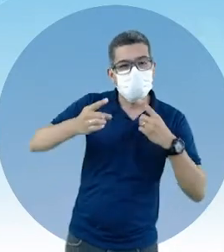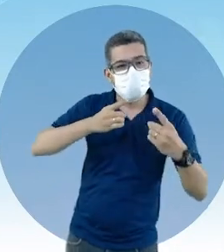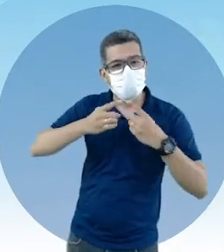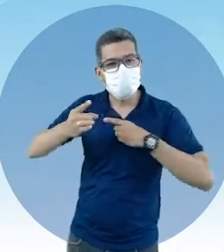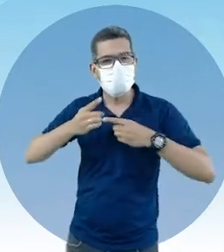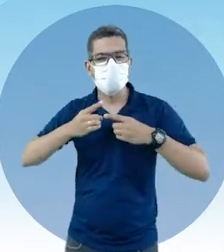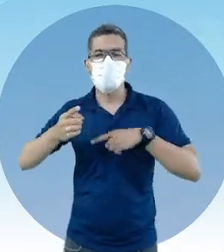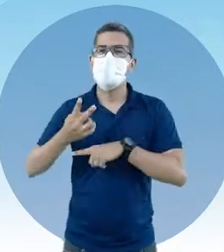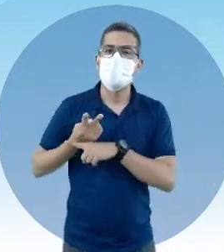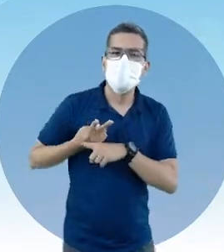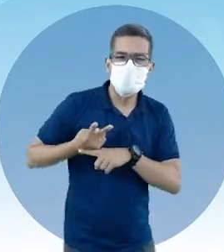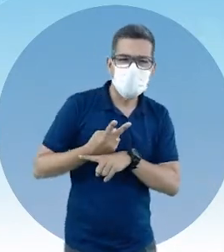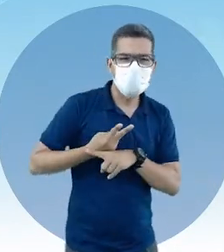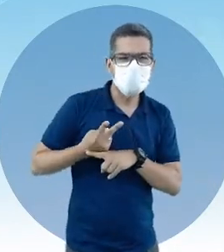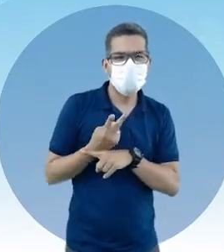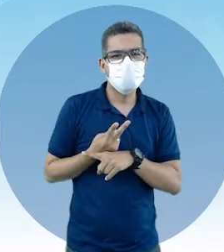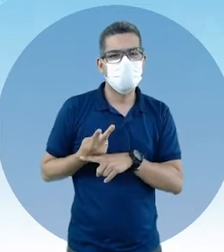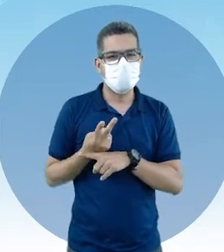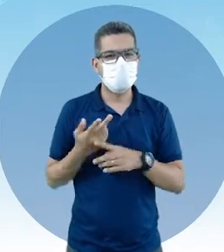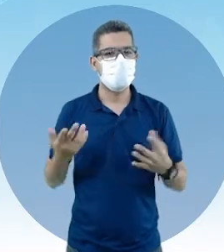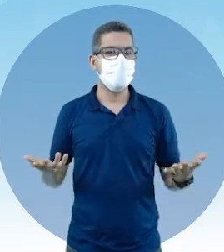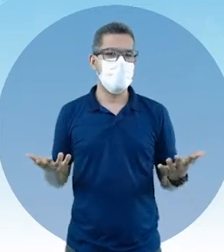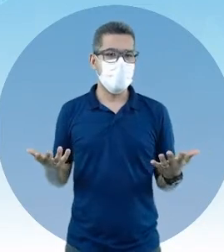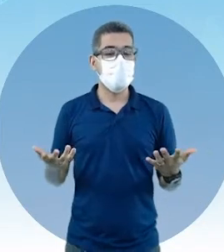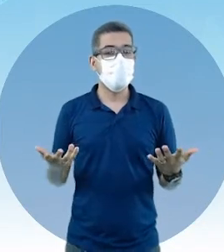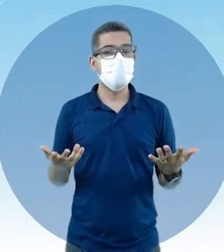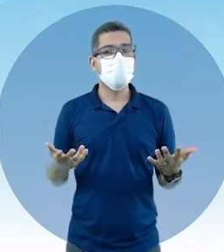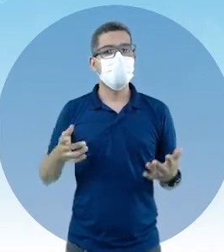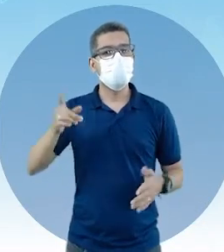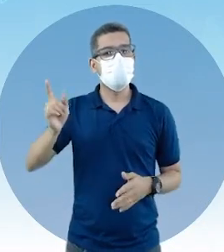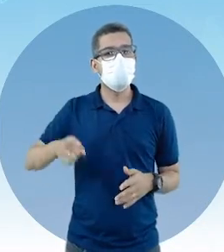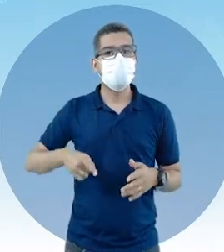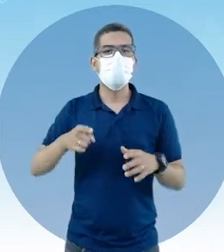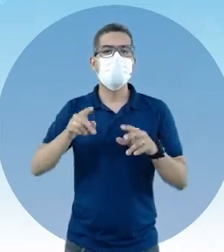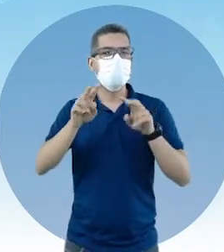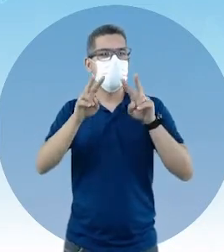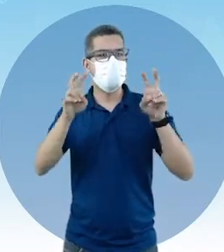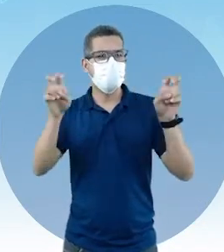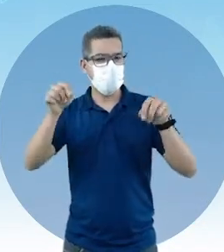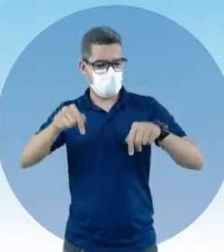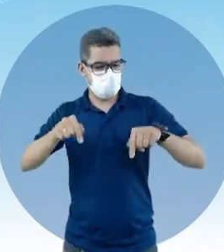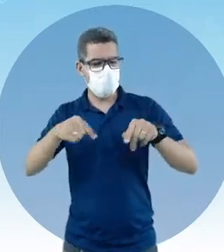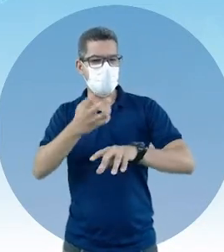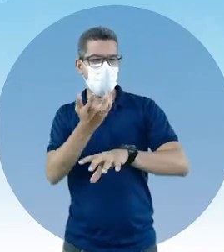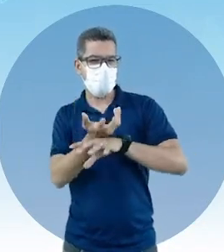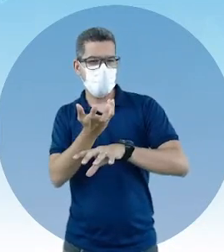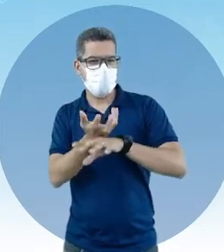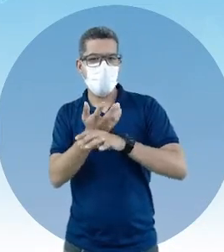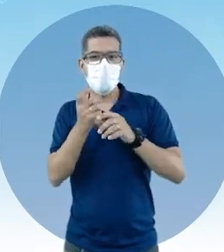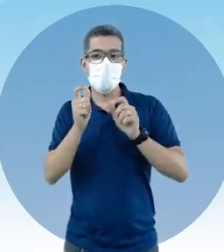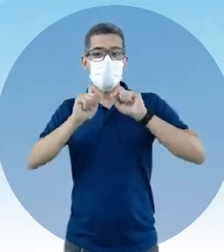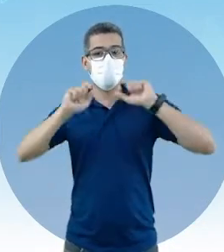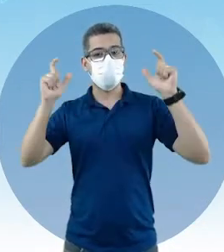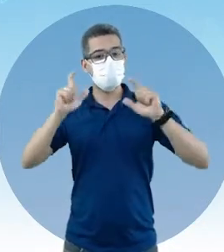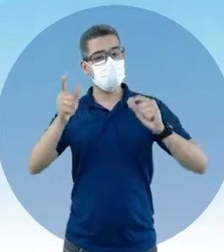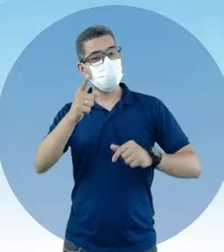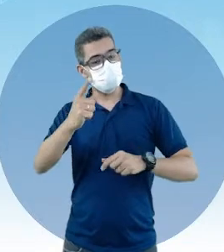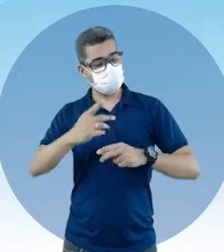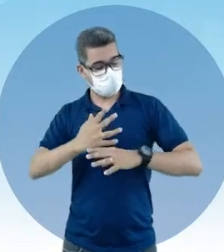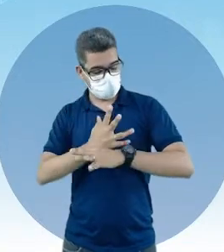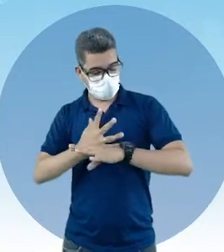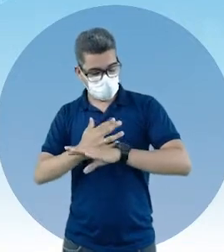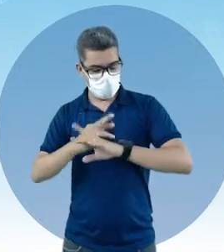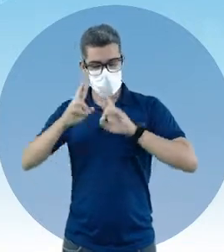nessa busca, que nós aqui, com o nosso componente, queremos mostrar a vocês, despertar a cidadania